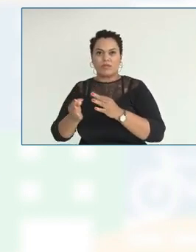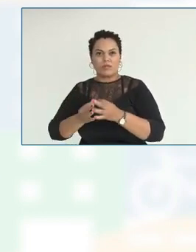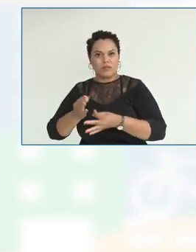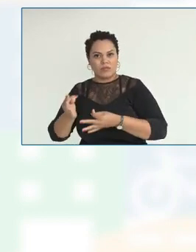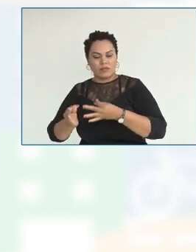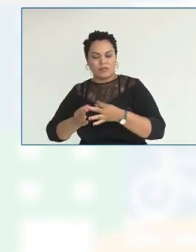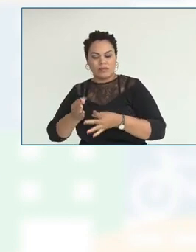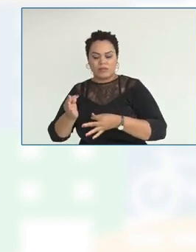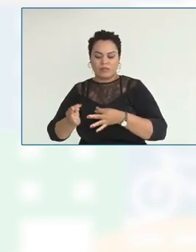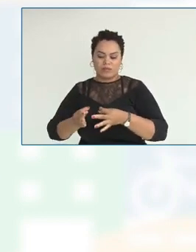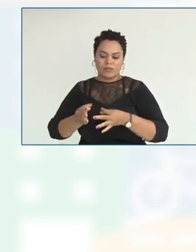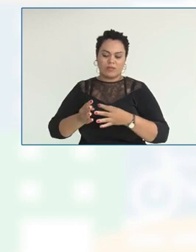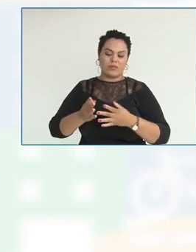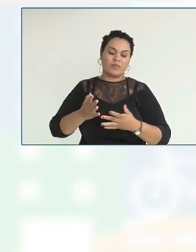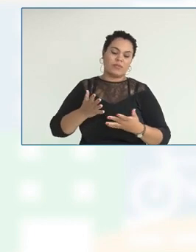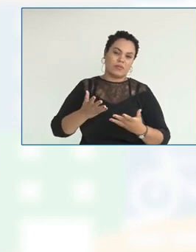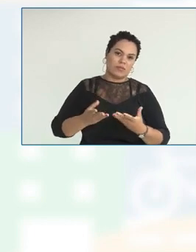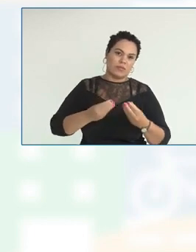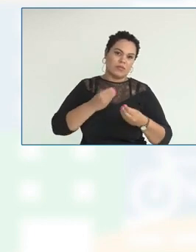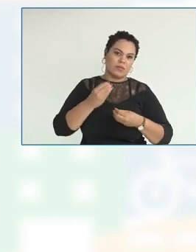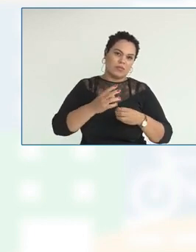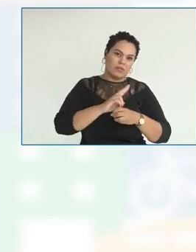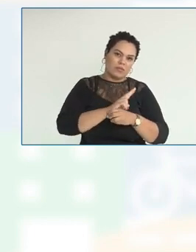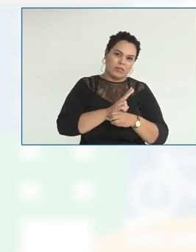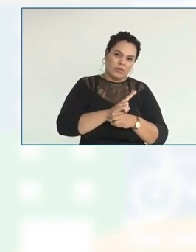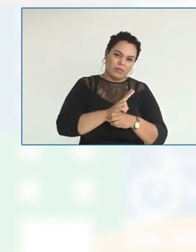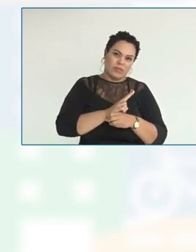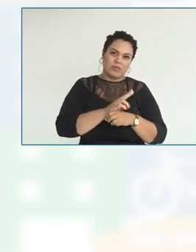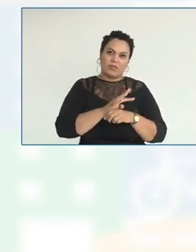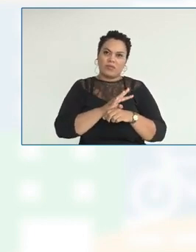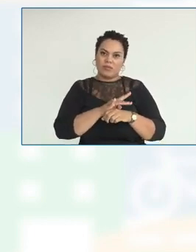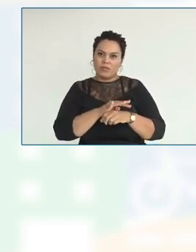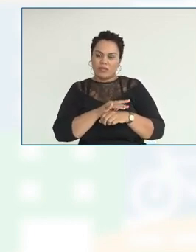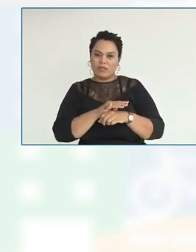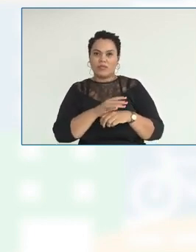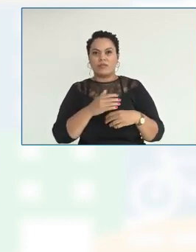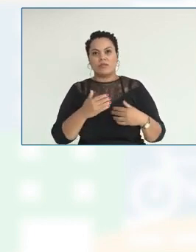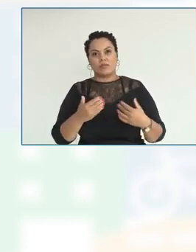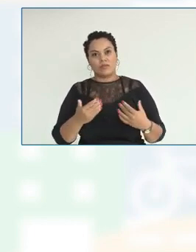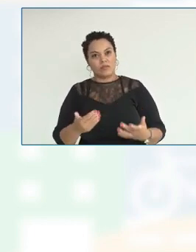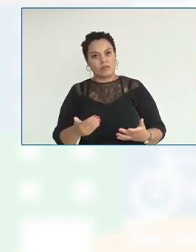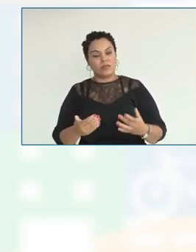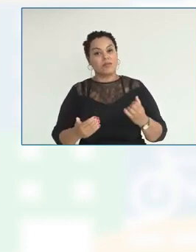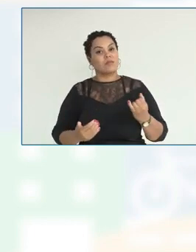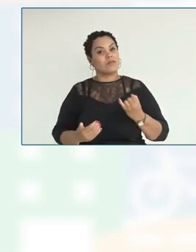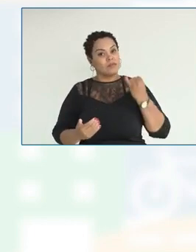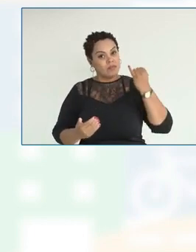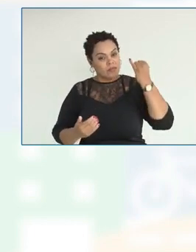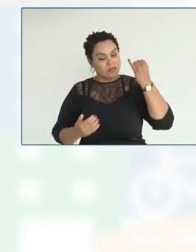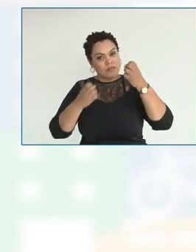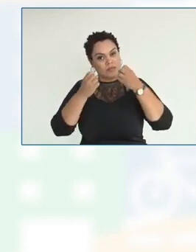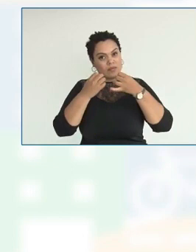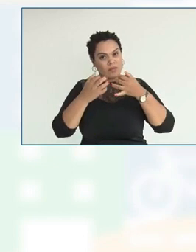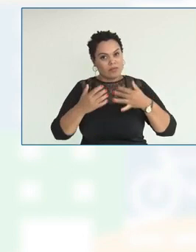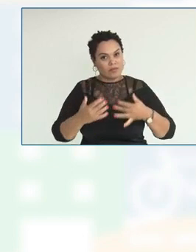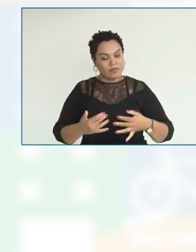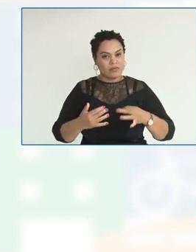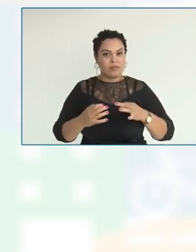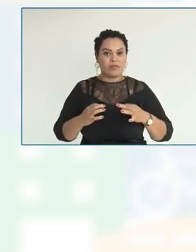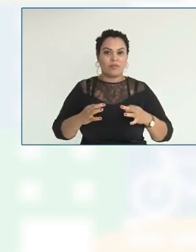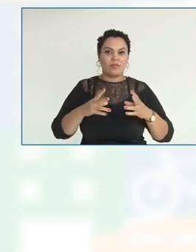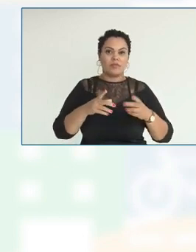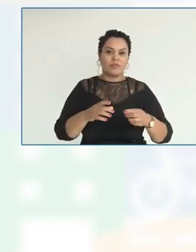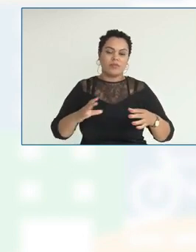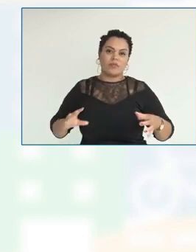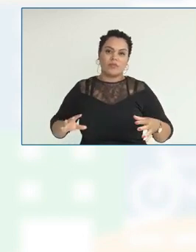para a vigilância das intoxicações. Então, importante mencionar que todas as ações são realizadas em conjunto,